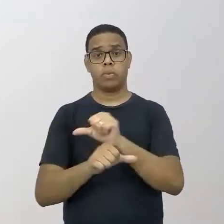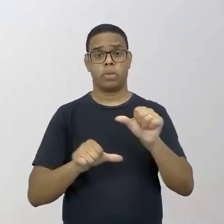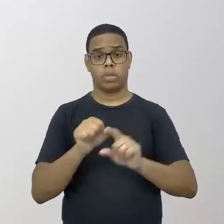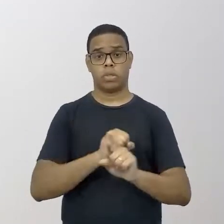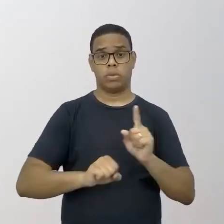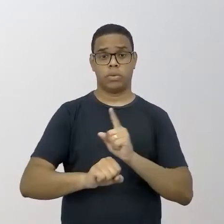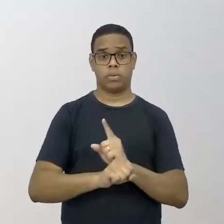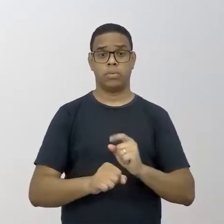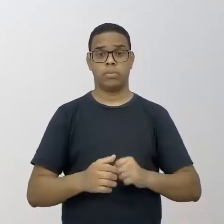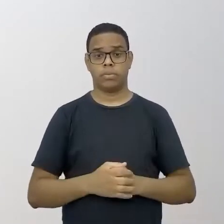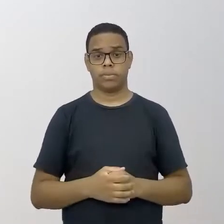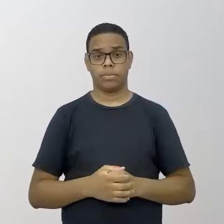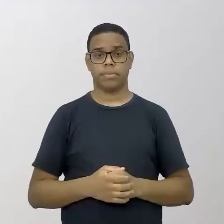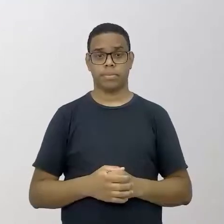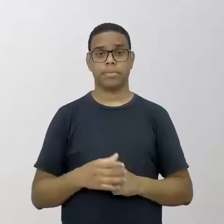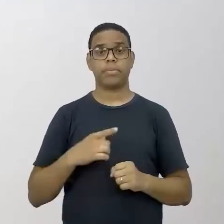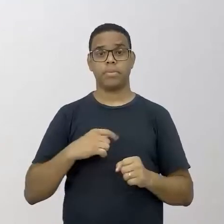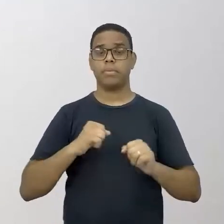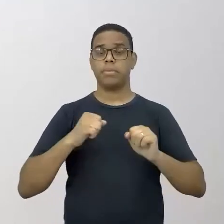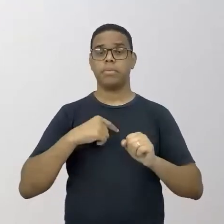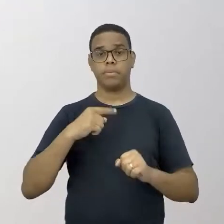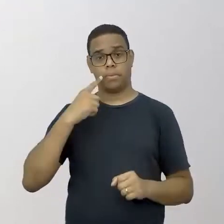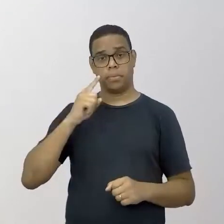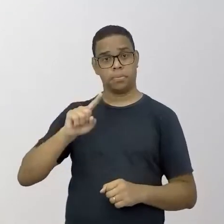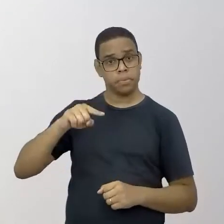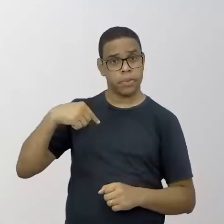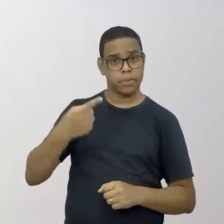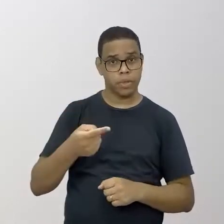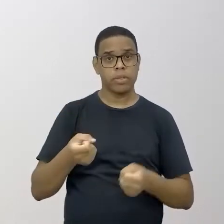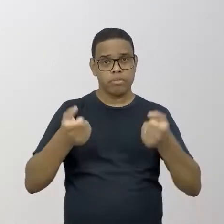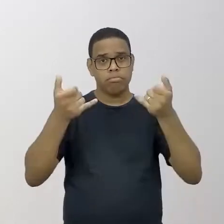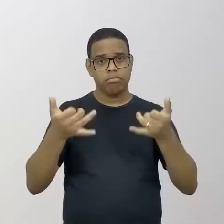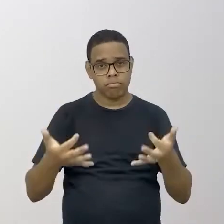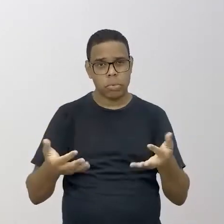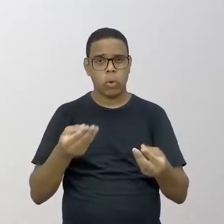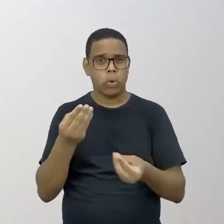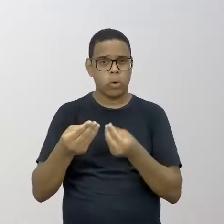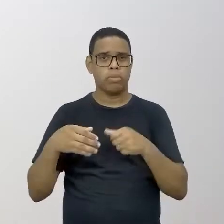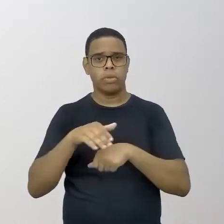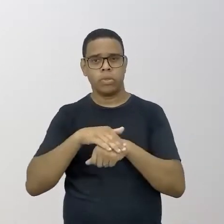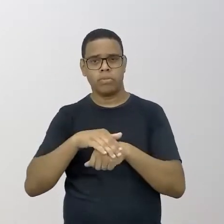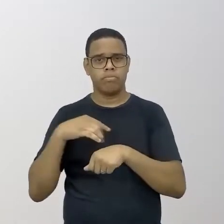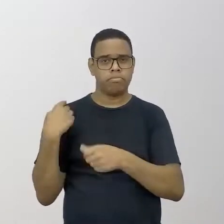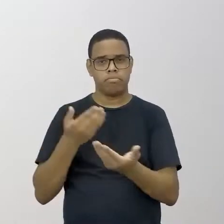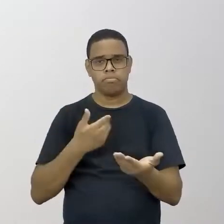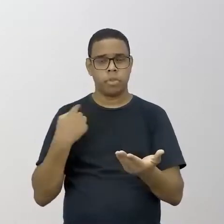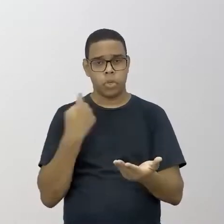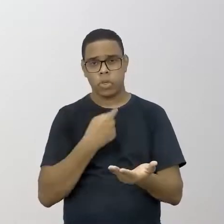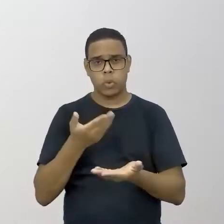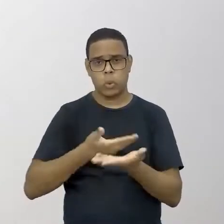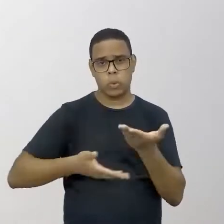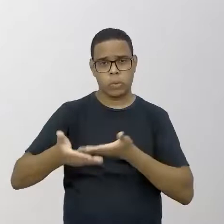né? Então, vou passar mais um slide e a gente vai aprofundar um pouquinho essa ideia, tá bom?